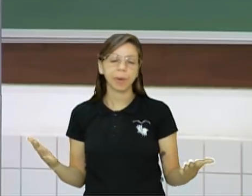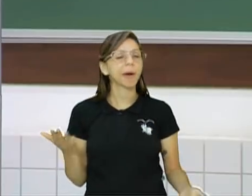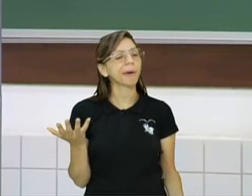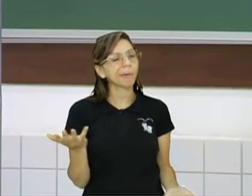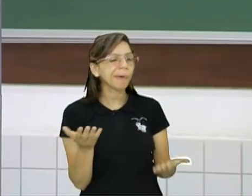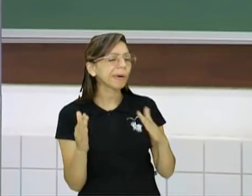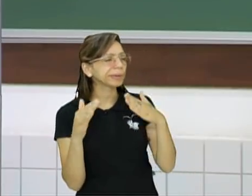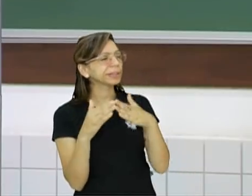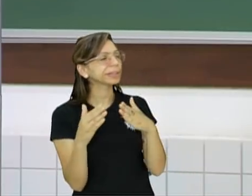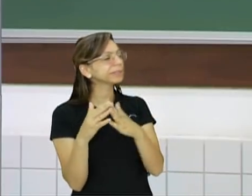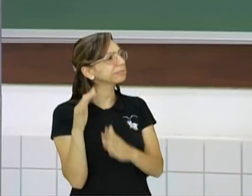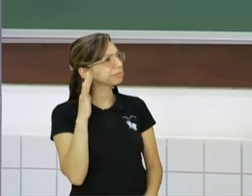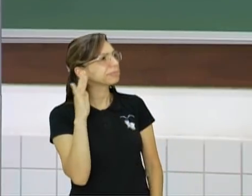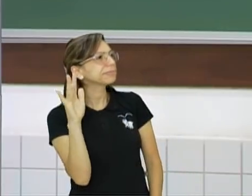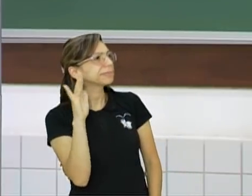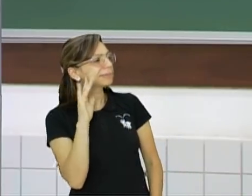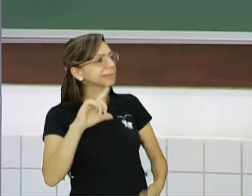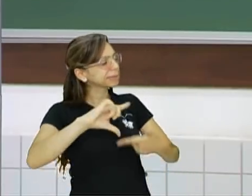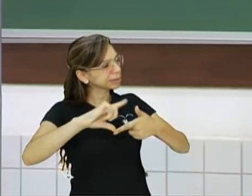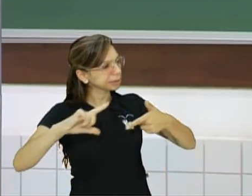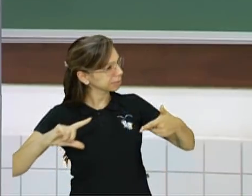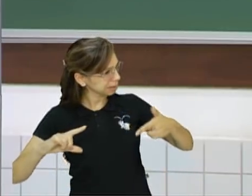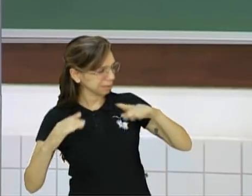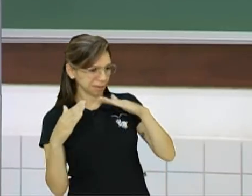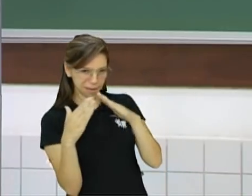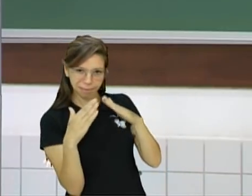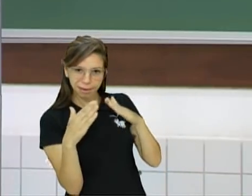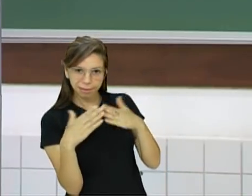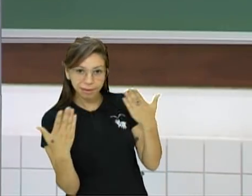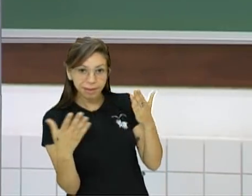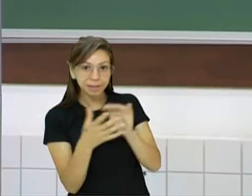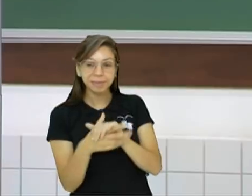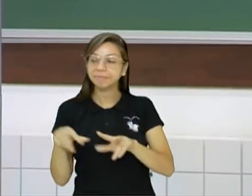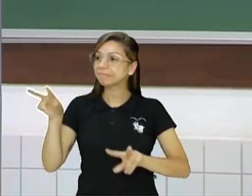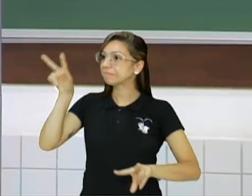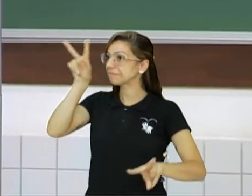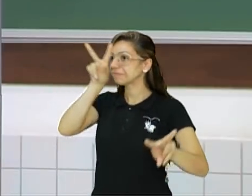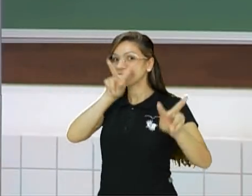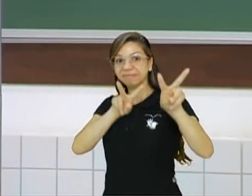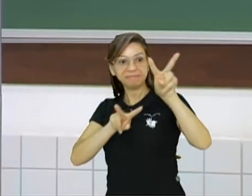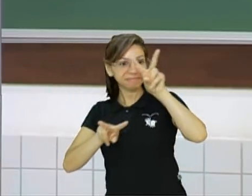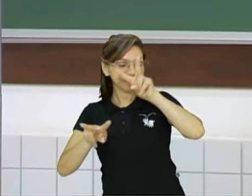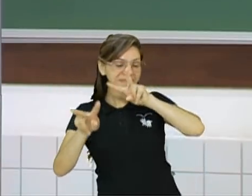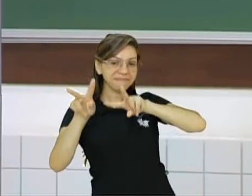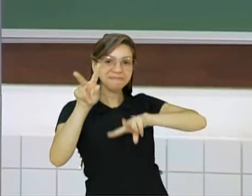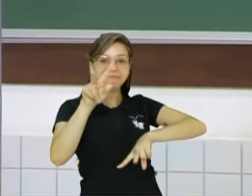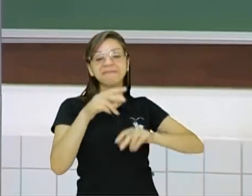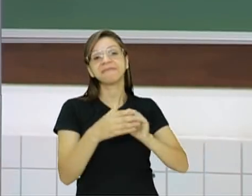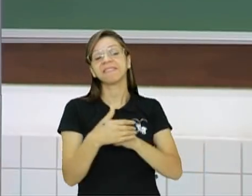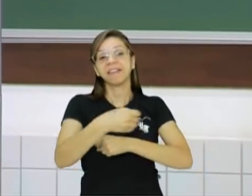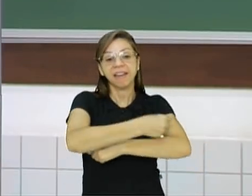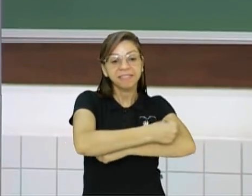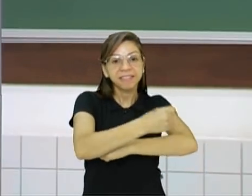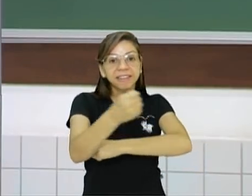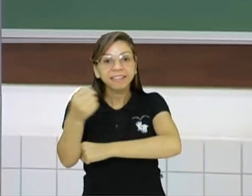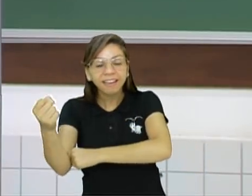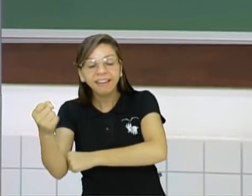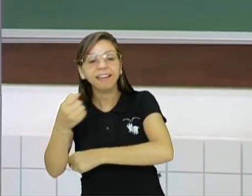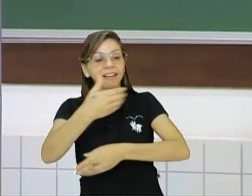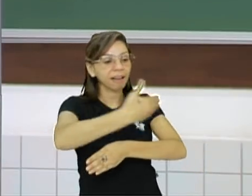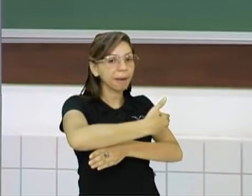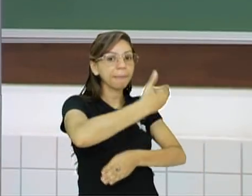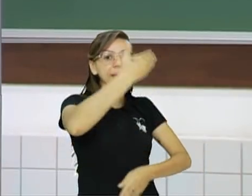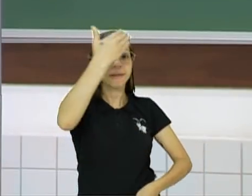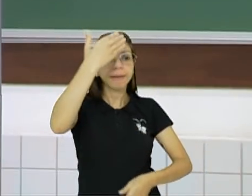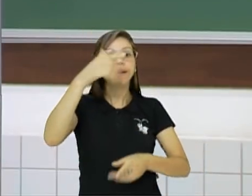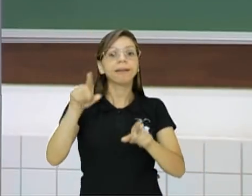na sua casa pensando, tem geometria na minha casa? Olha ao redor, olha as janelas, olha a parede, olha um